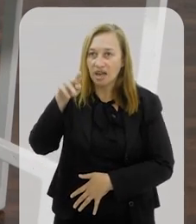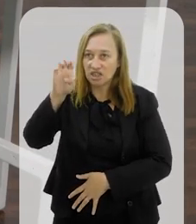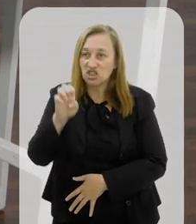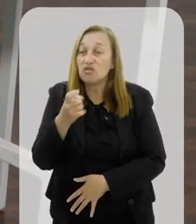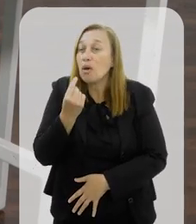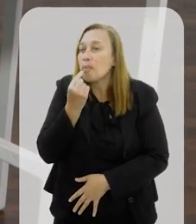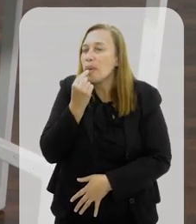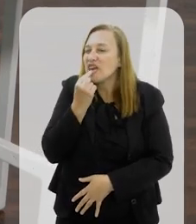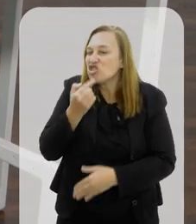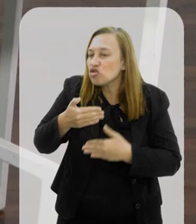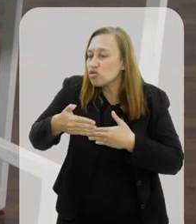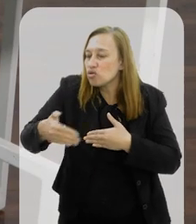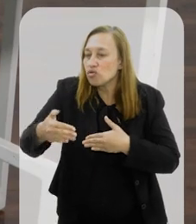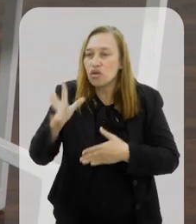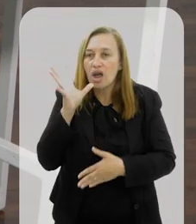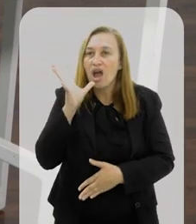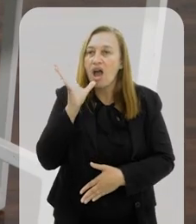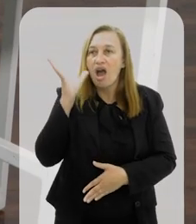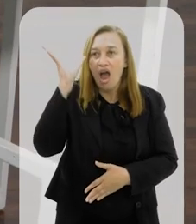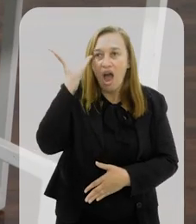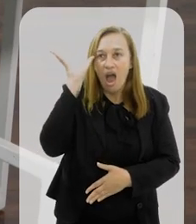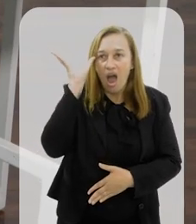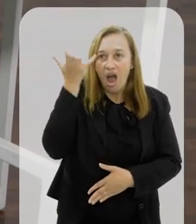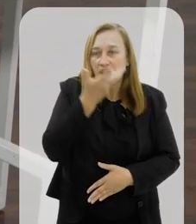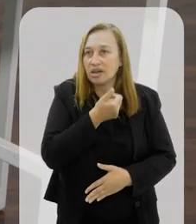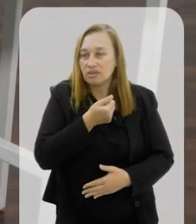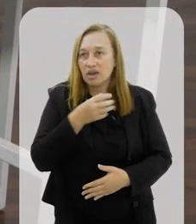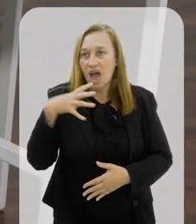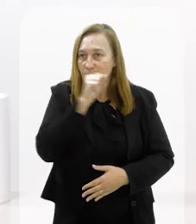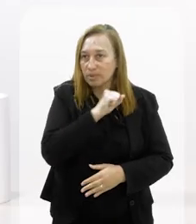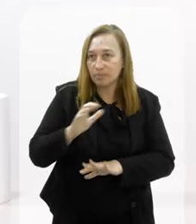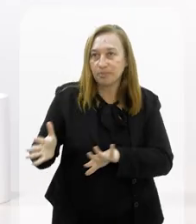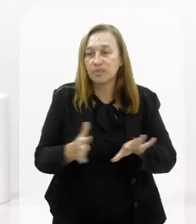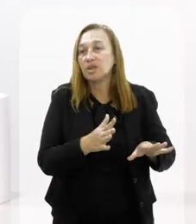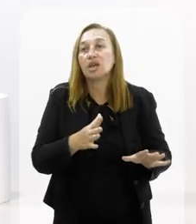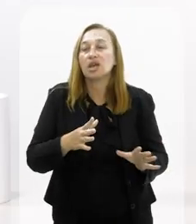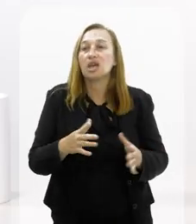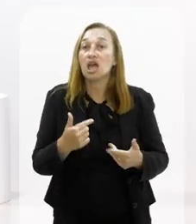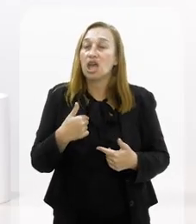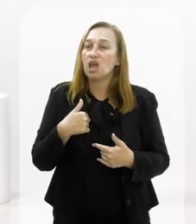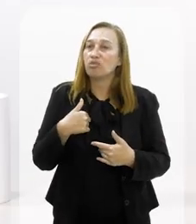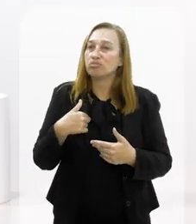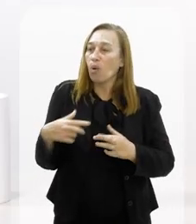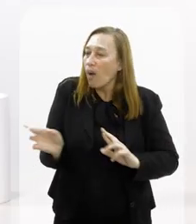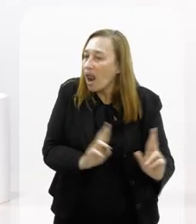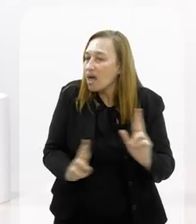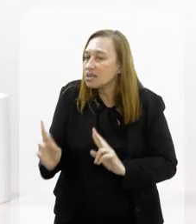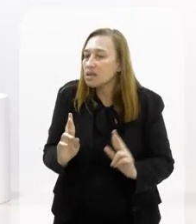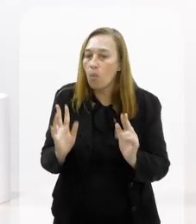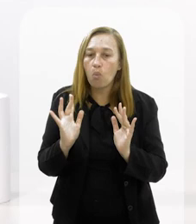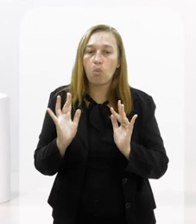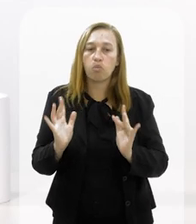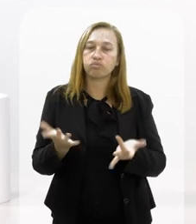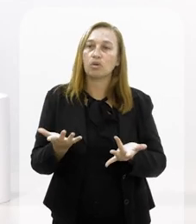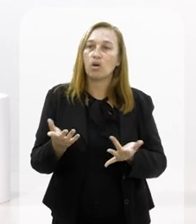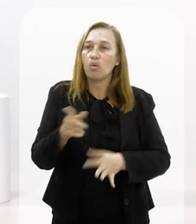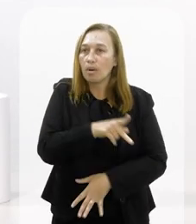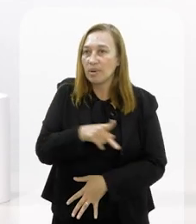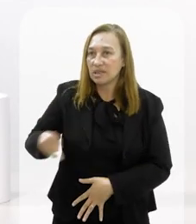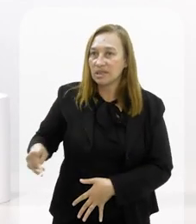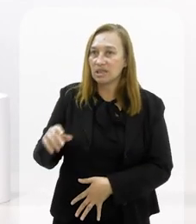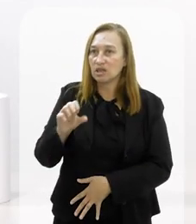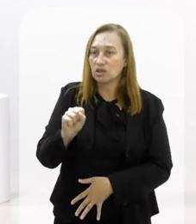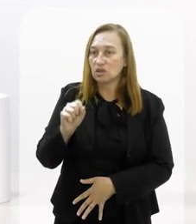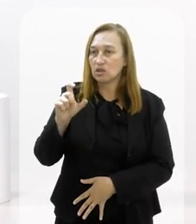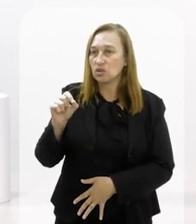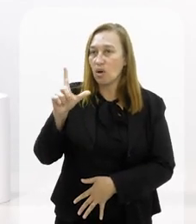termina o carnaval te chamando pro próximo Pois é e eu tenho uma relação muito muito fraterna maternal com